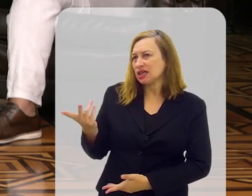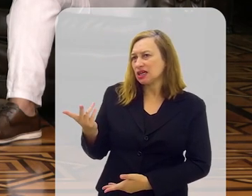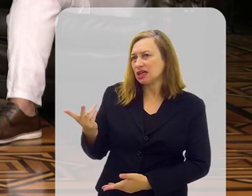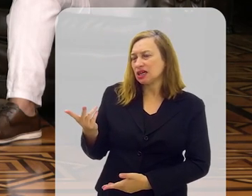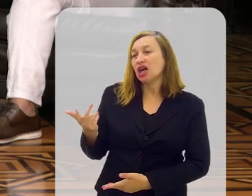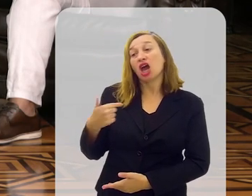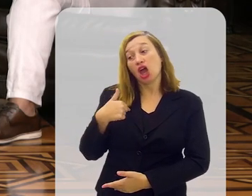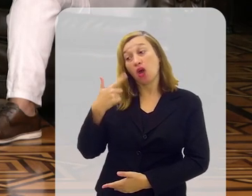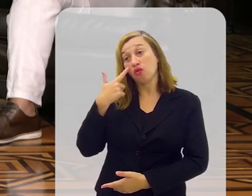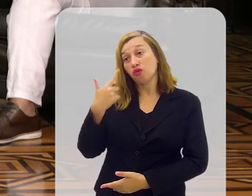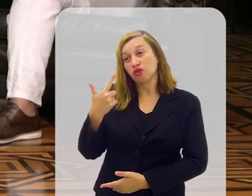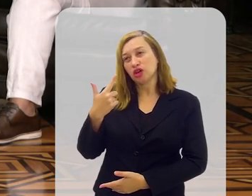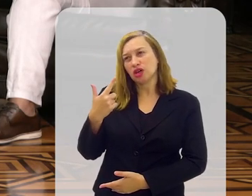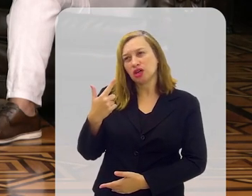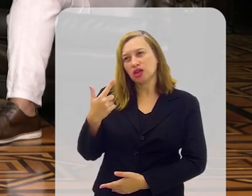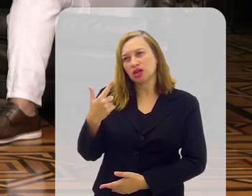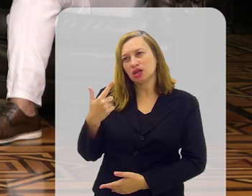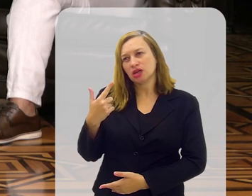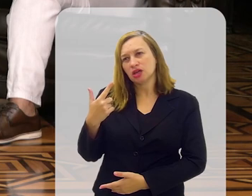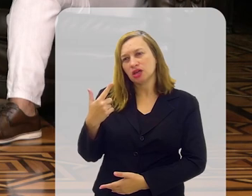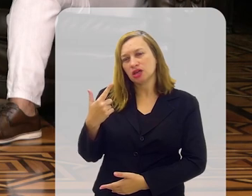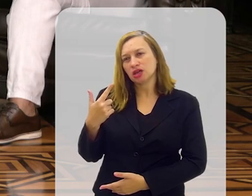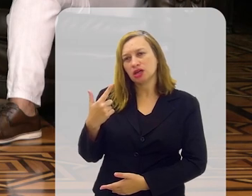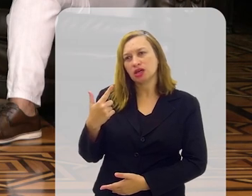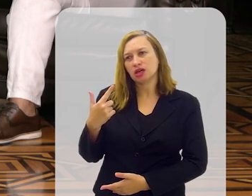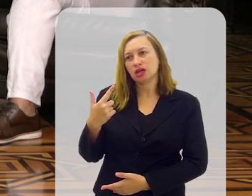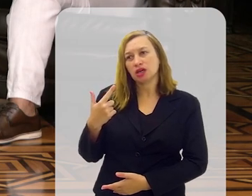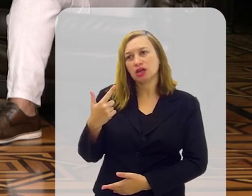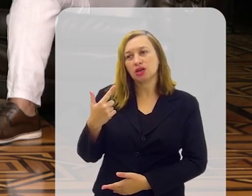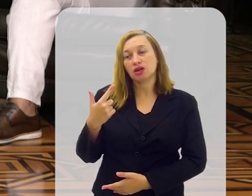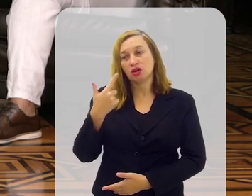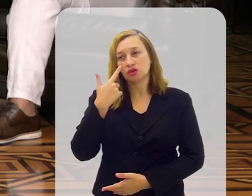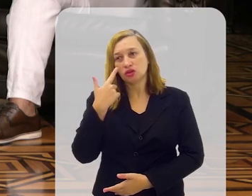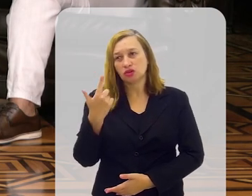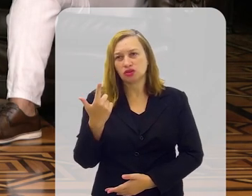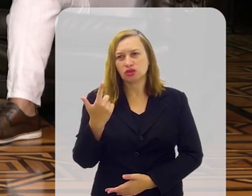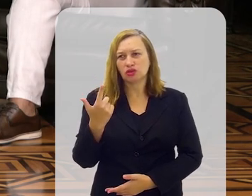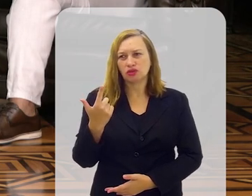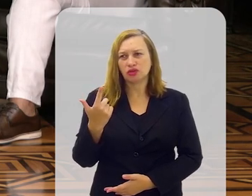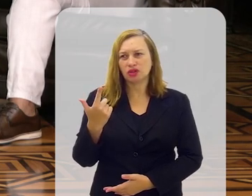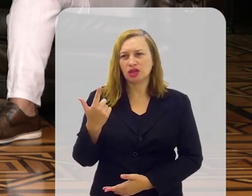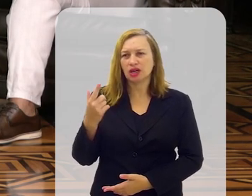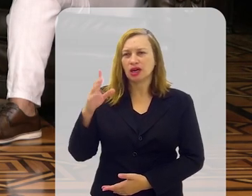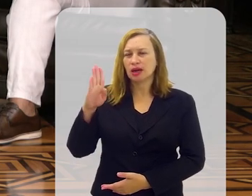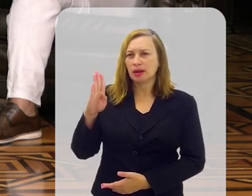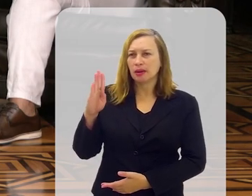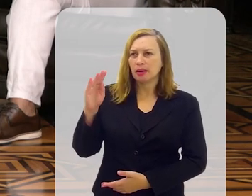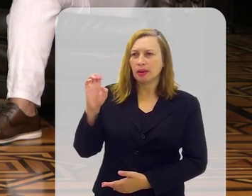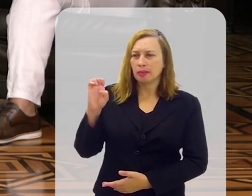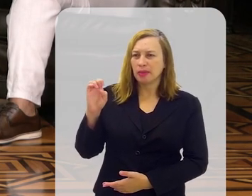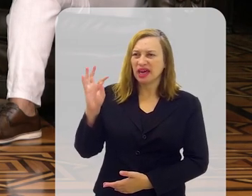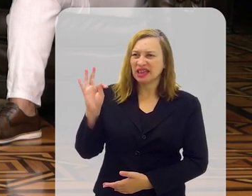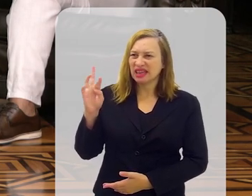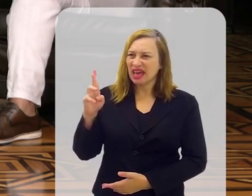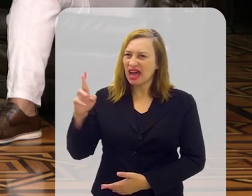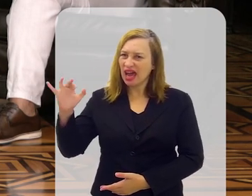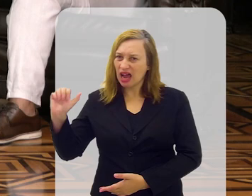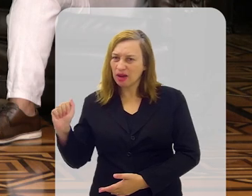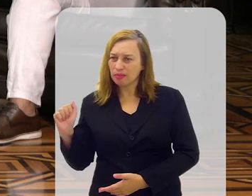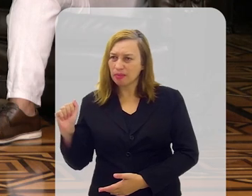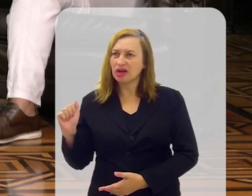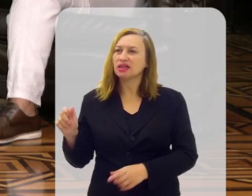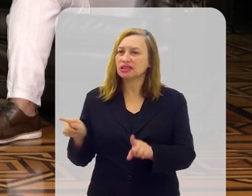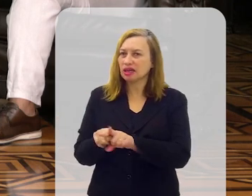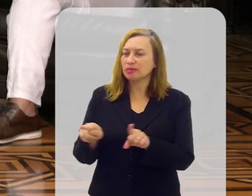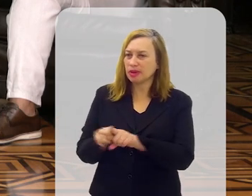falado, mas peguei beterraba 2 vezes, um bangu 2. Oh, meu Deus. Mas hoje está aqui, ó. Pagou as pensões. Oh, glória. E Joel foi lá,